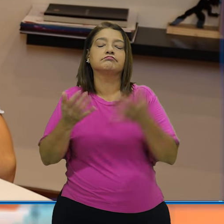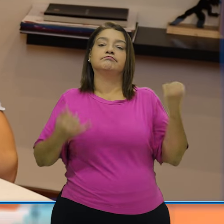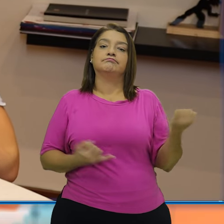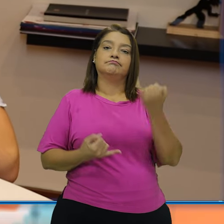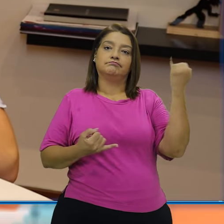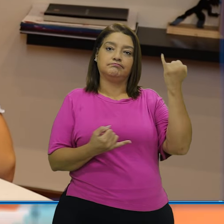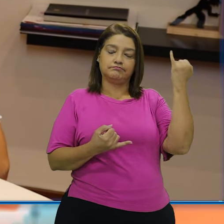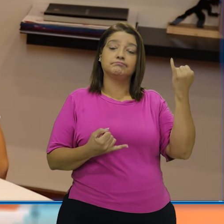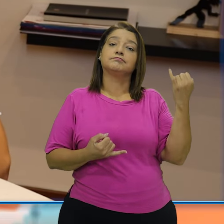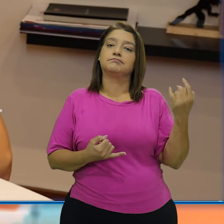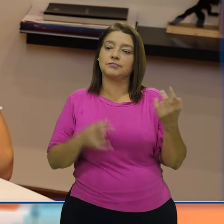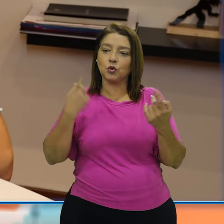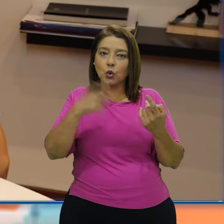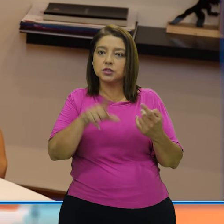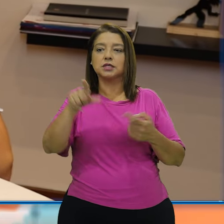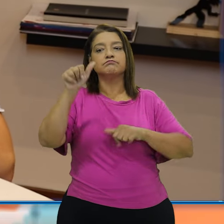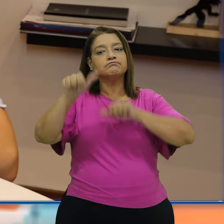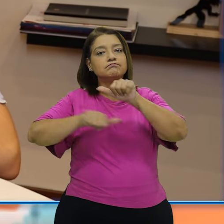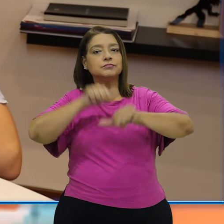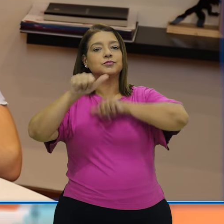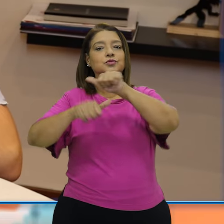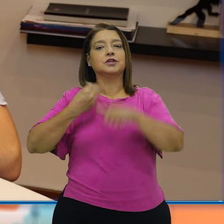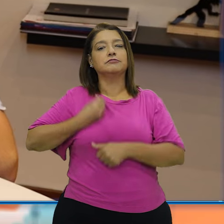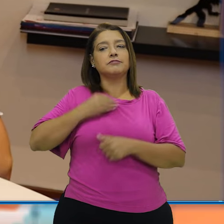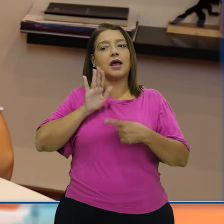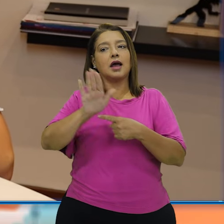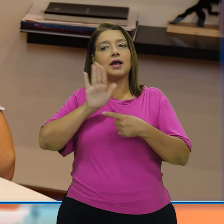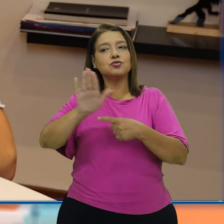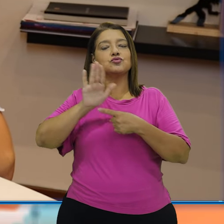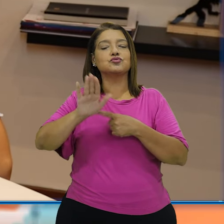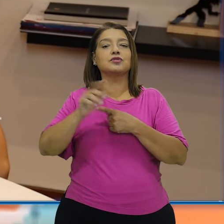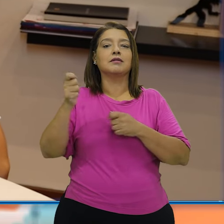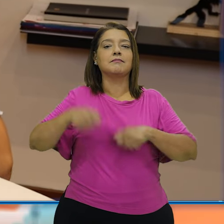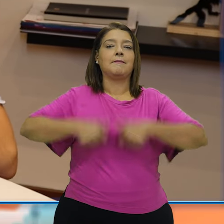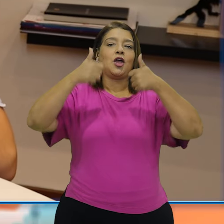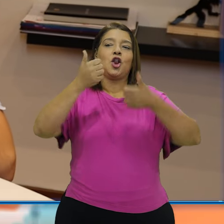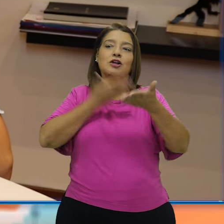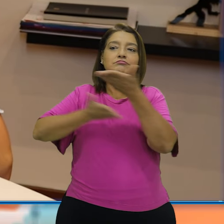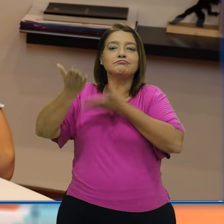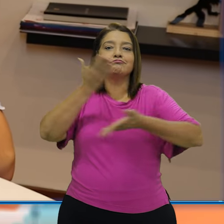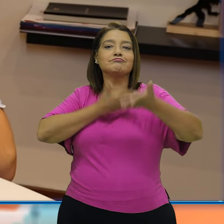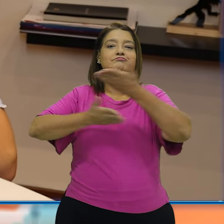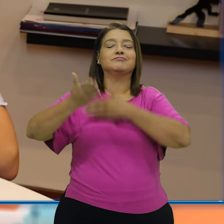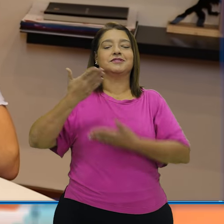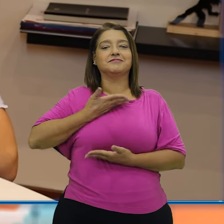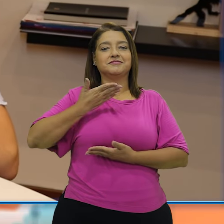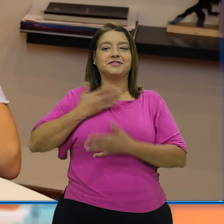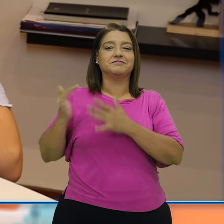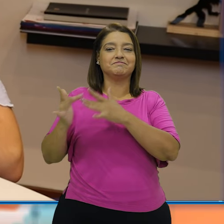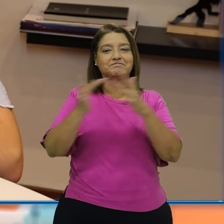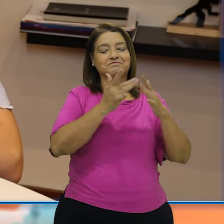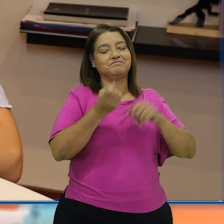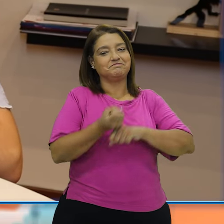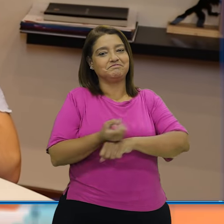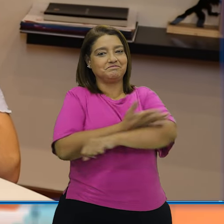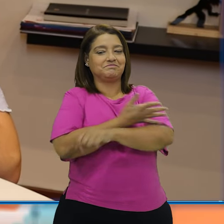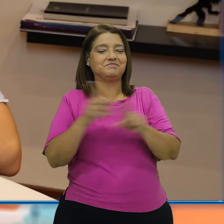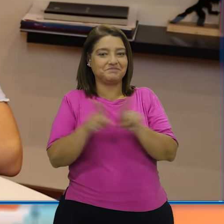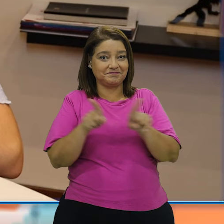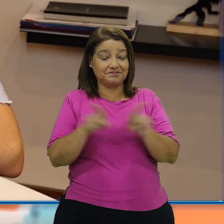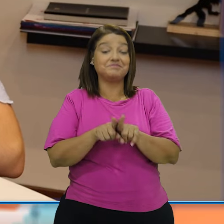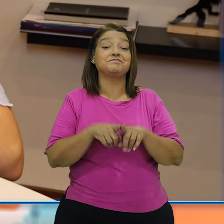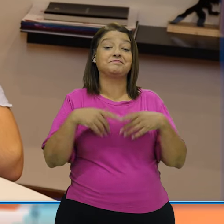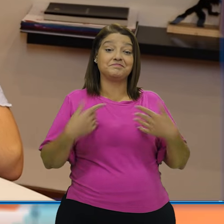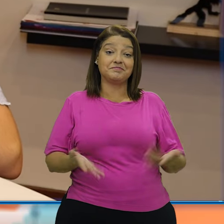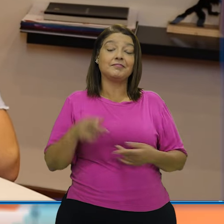ferramenta valiosa para ajudar as crianças e os adolescentes a terem uma melhor relação com os seus pensamentos e com as suas emoções.